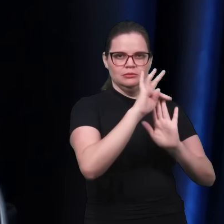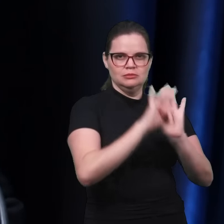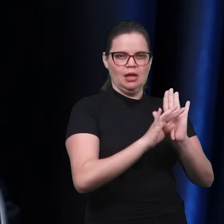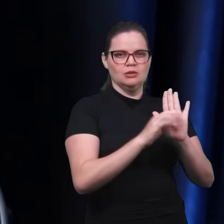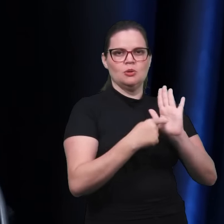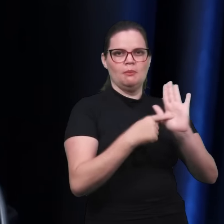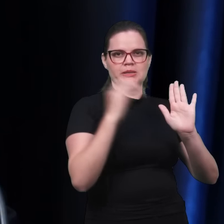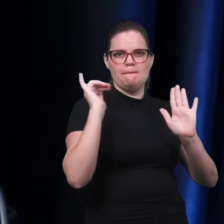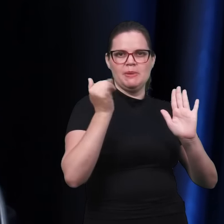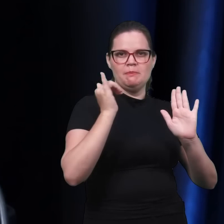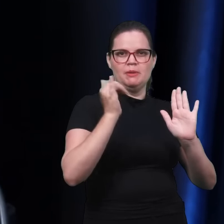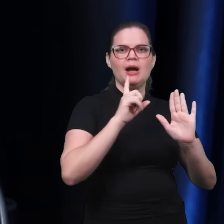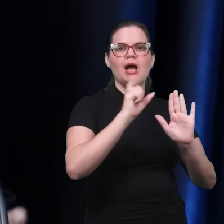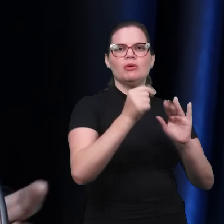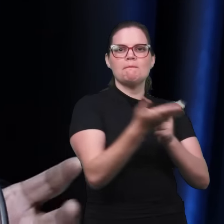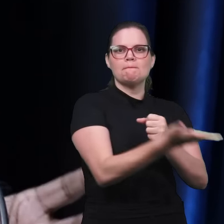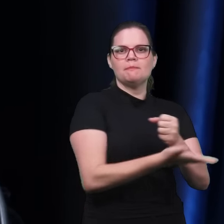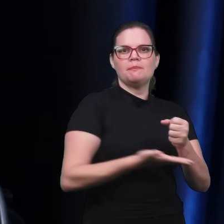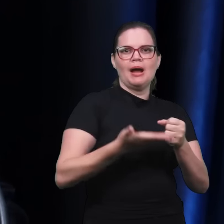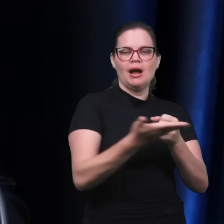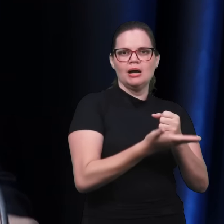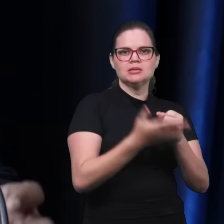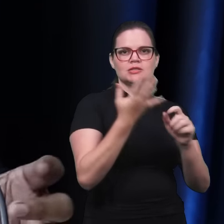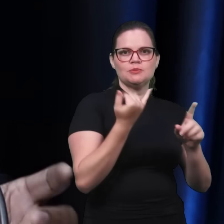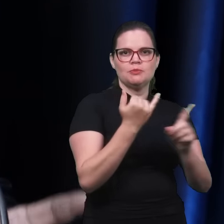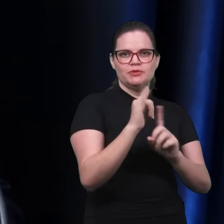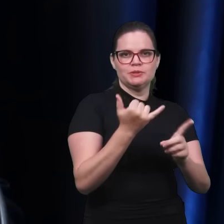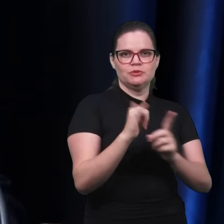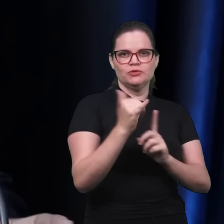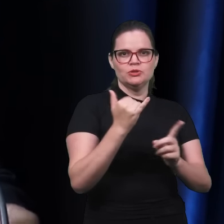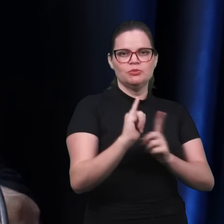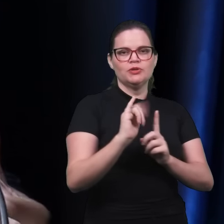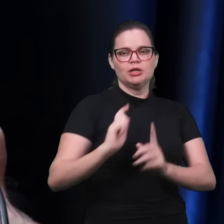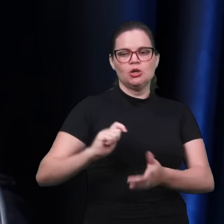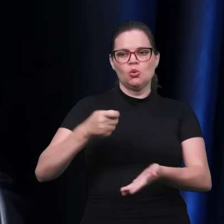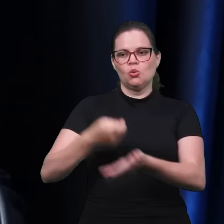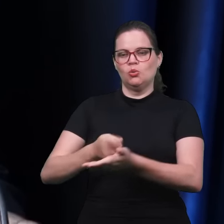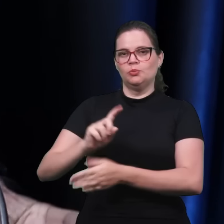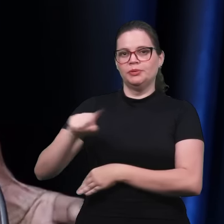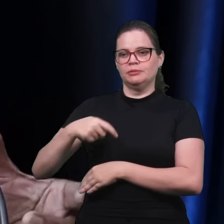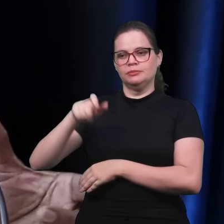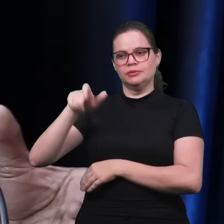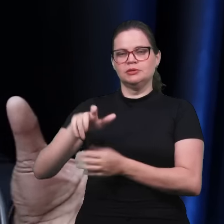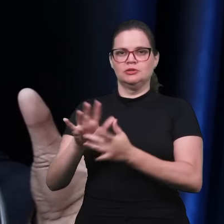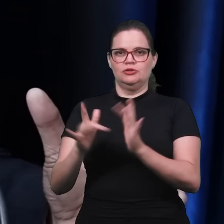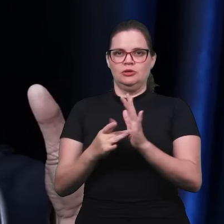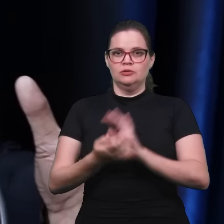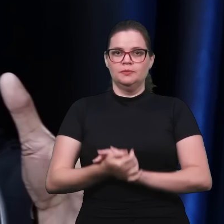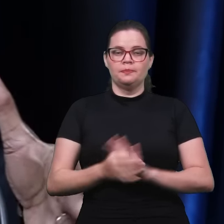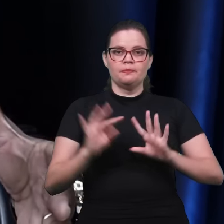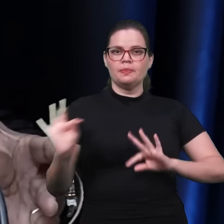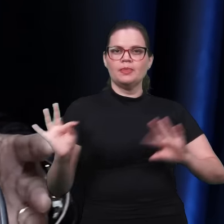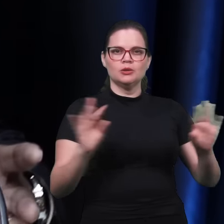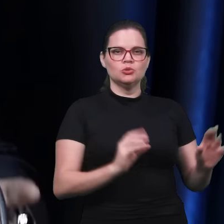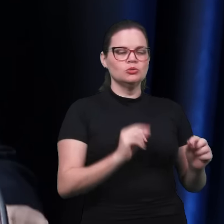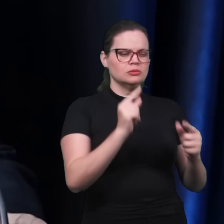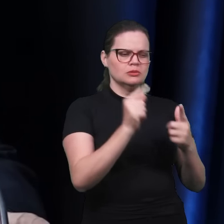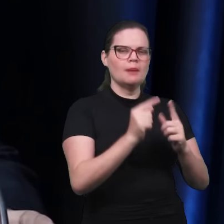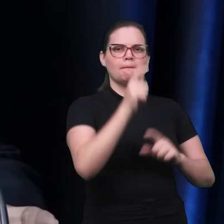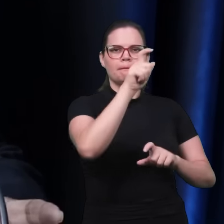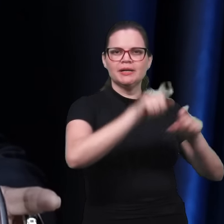do nascimento de Jesus. As profecias, as figuras, os personagens, tudo apontando para